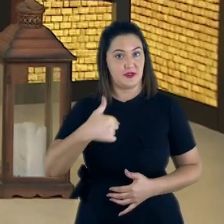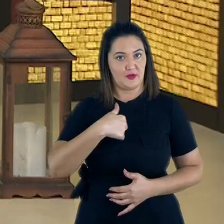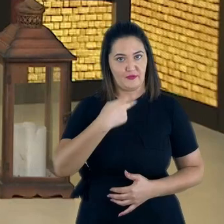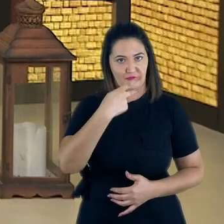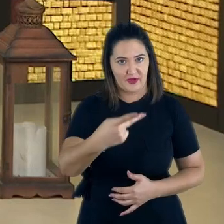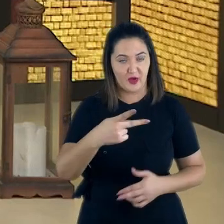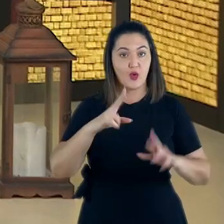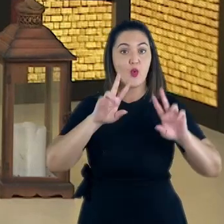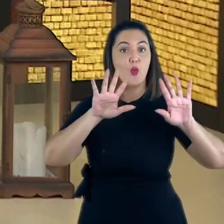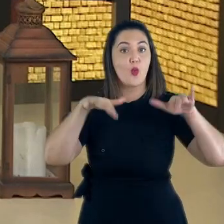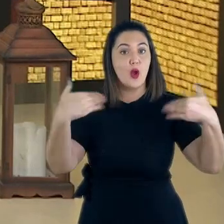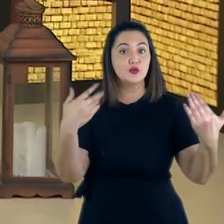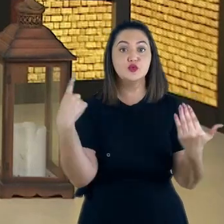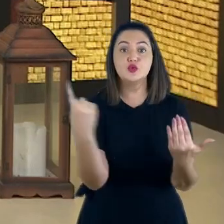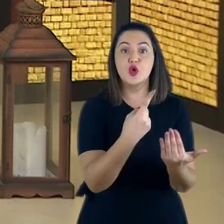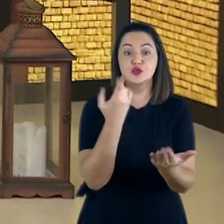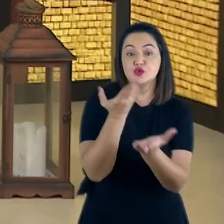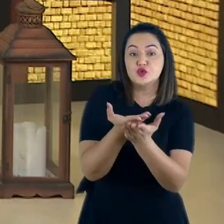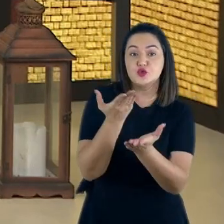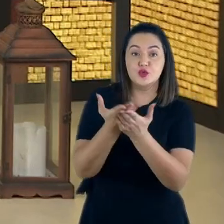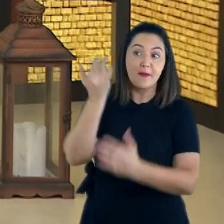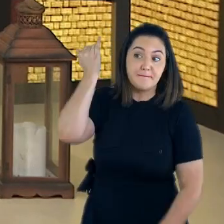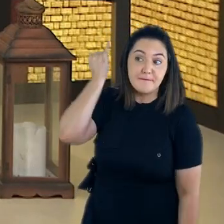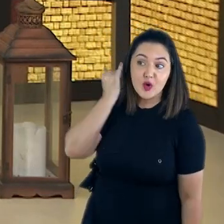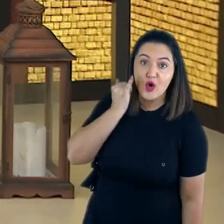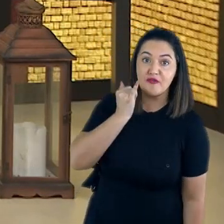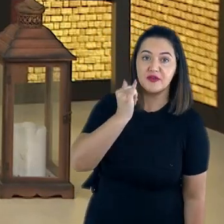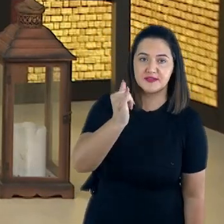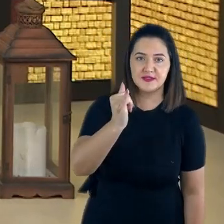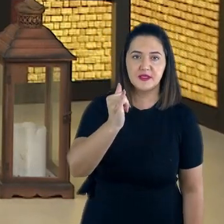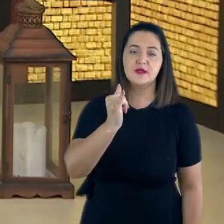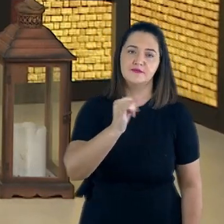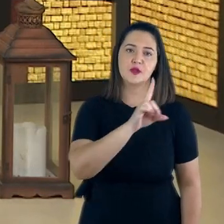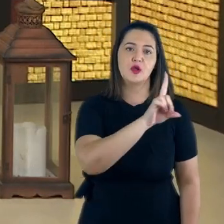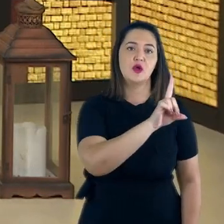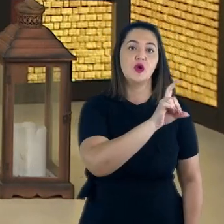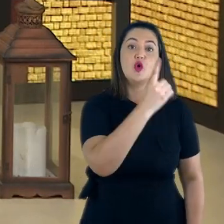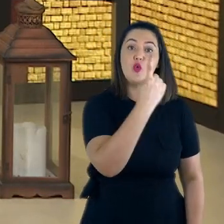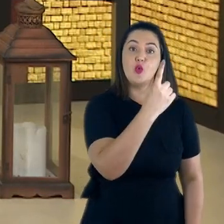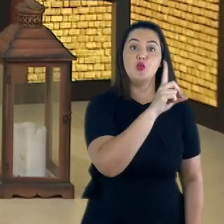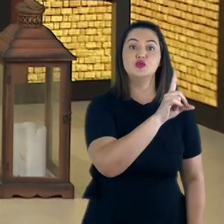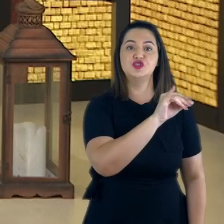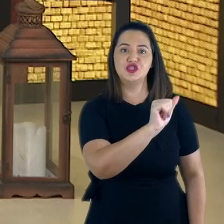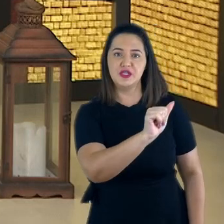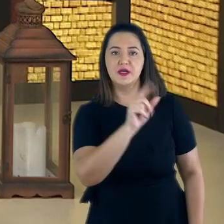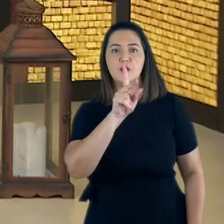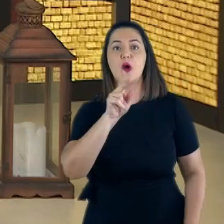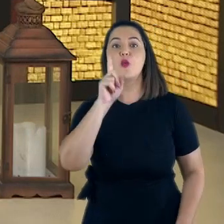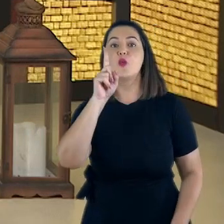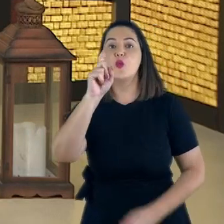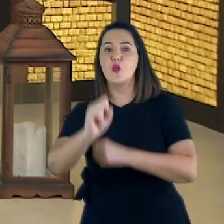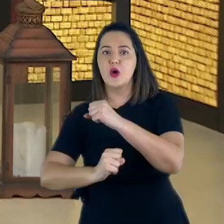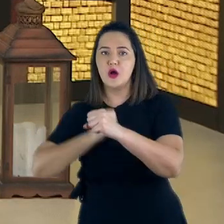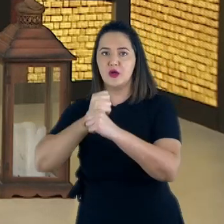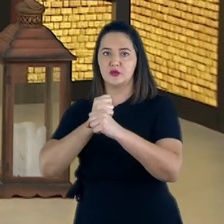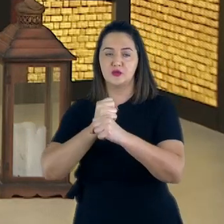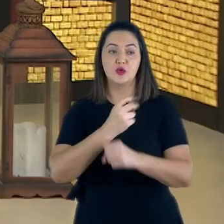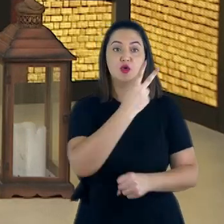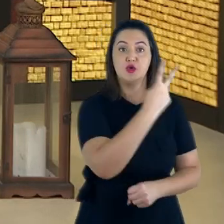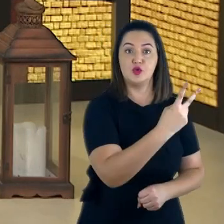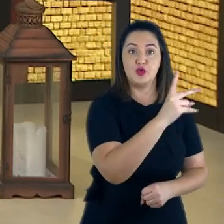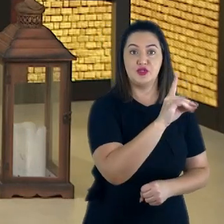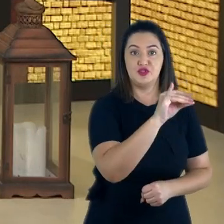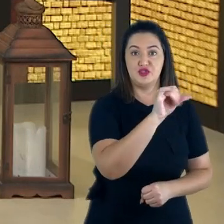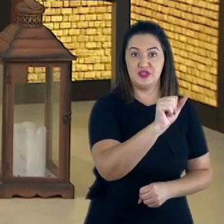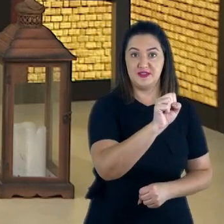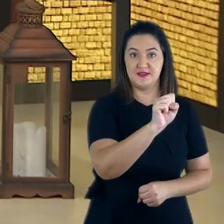insisto, em termos de profecia, um dia equivale a um ano literal, dois dias, dois anos literais e assim